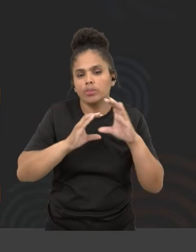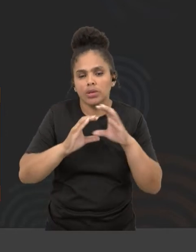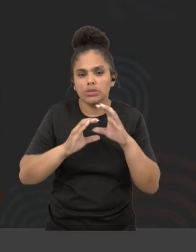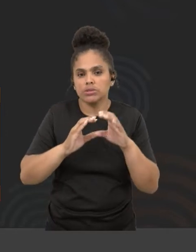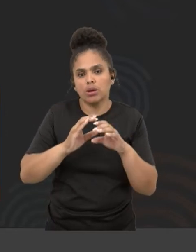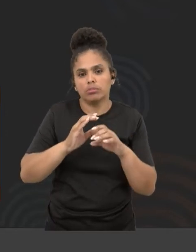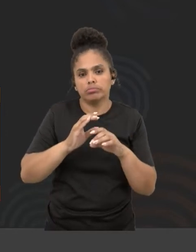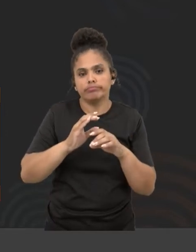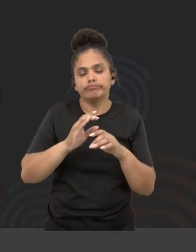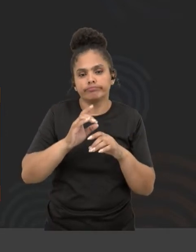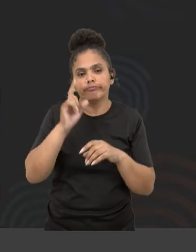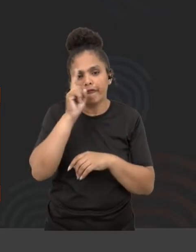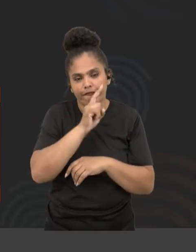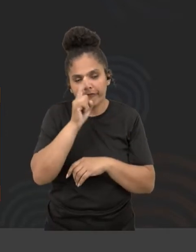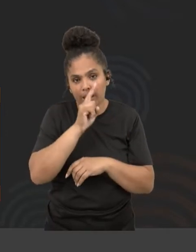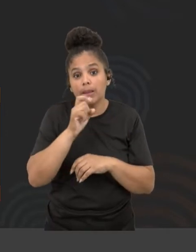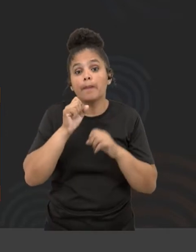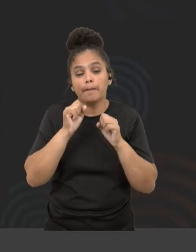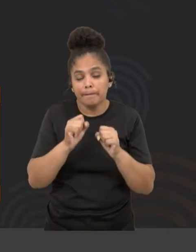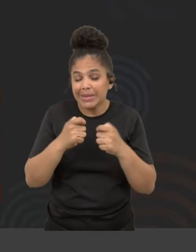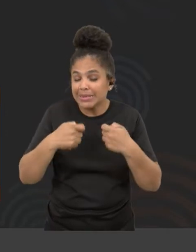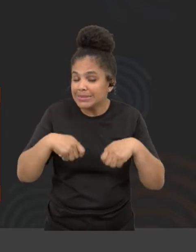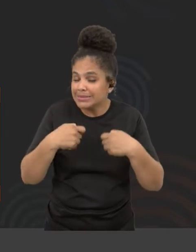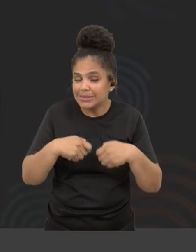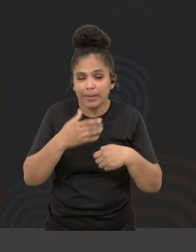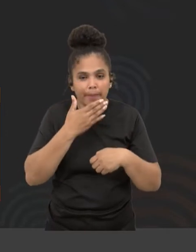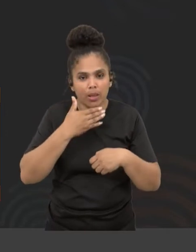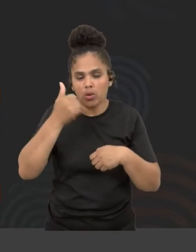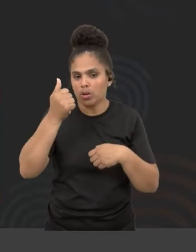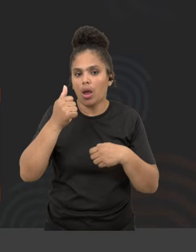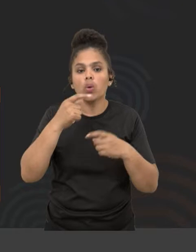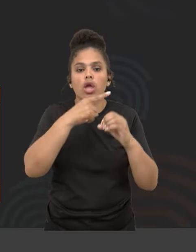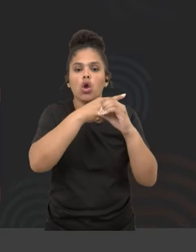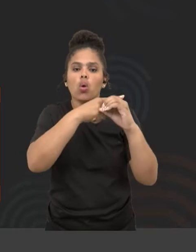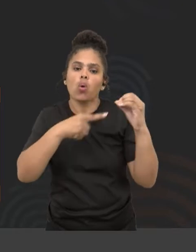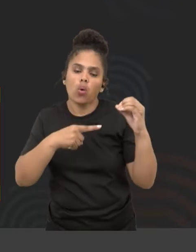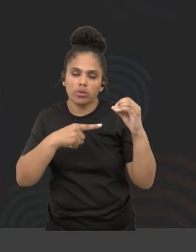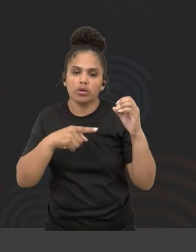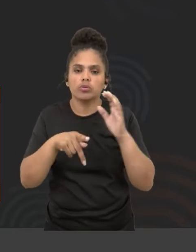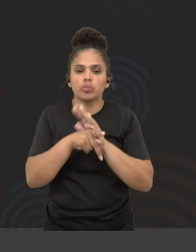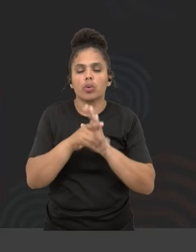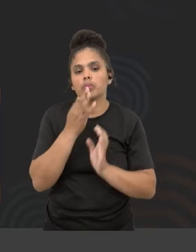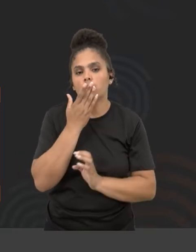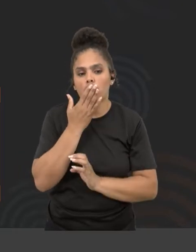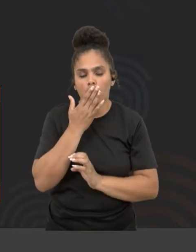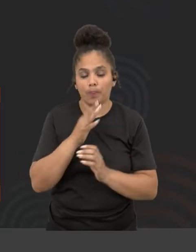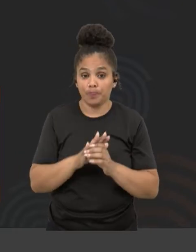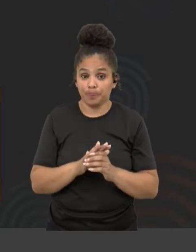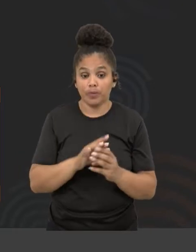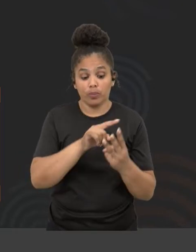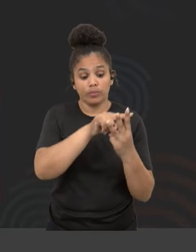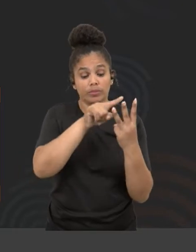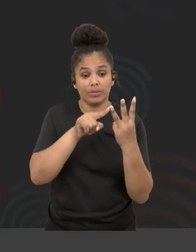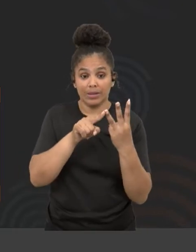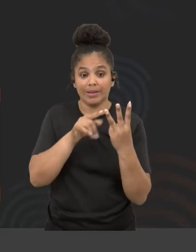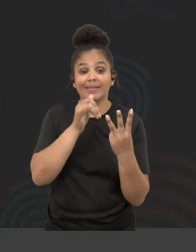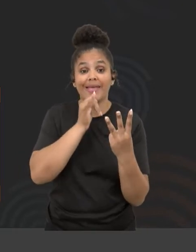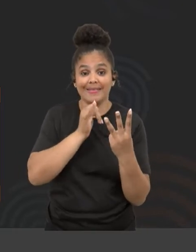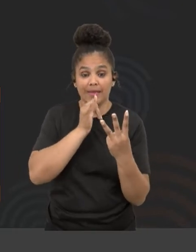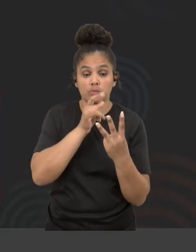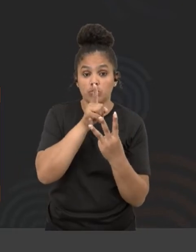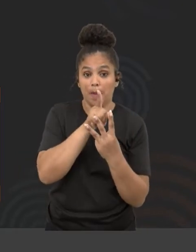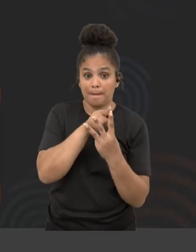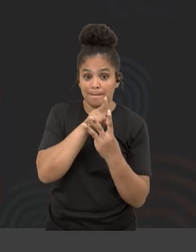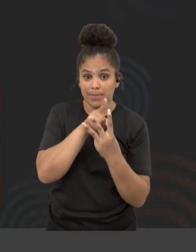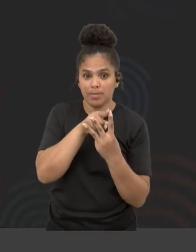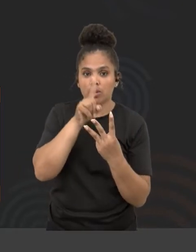precisa garantir um bom contraste de cor, né? Então, a gente tem aqui três exemplos. O primeiro exemplo é de